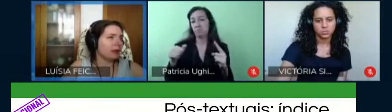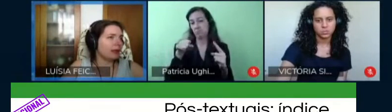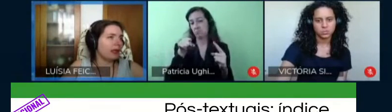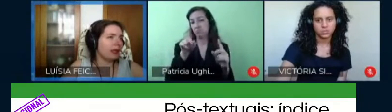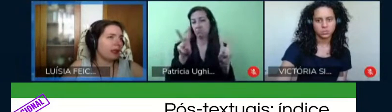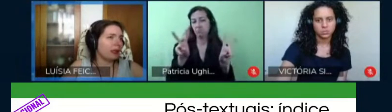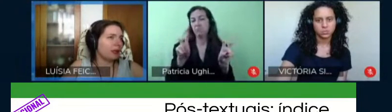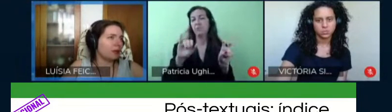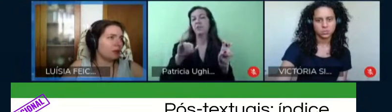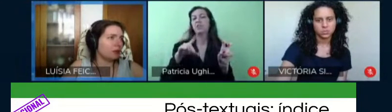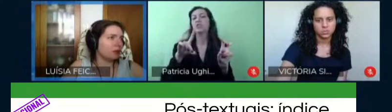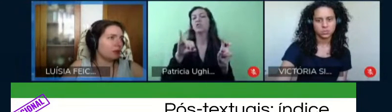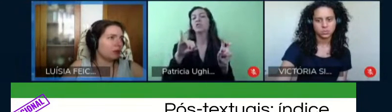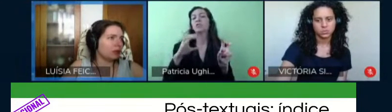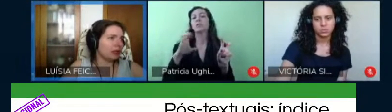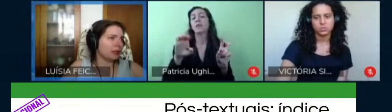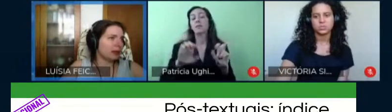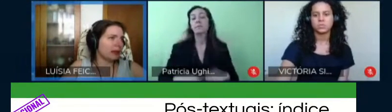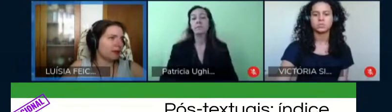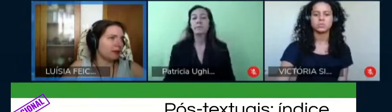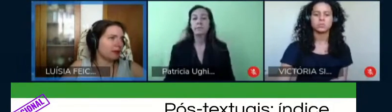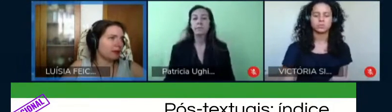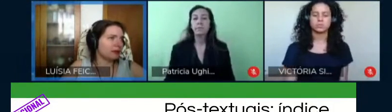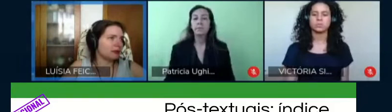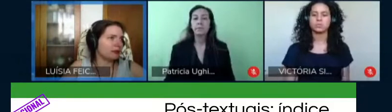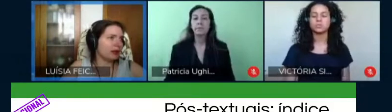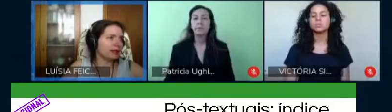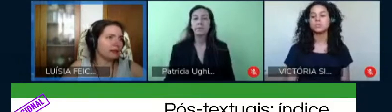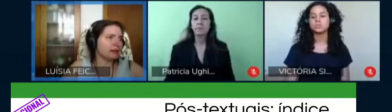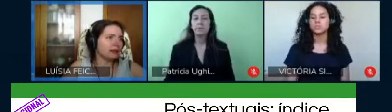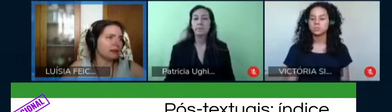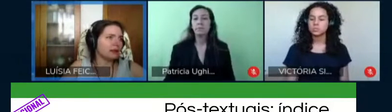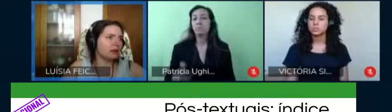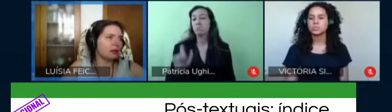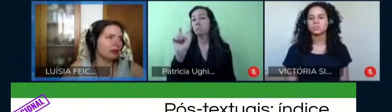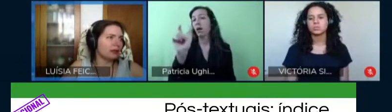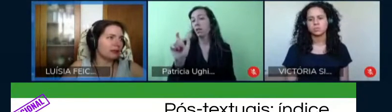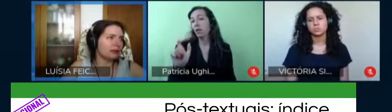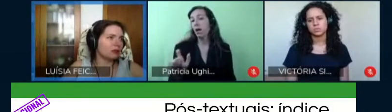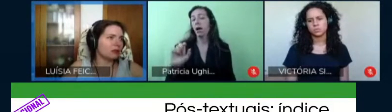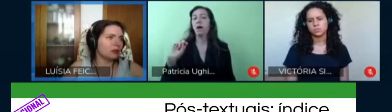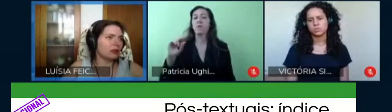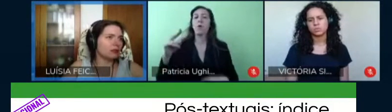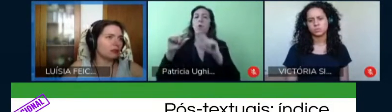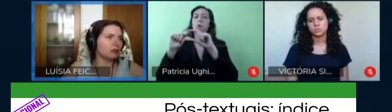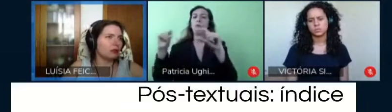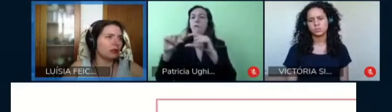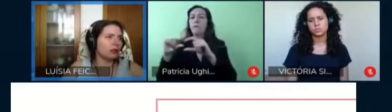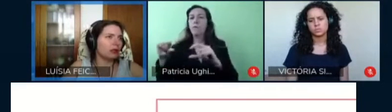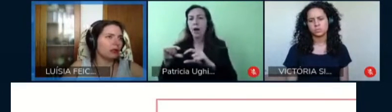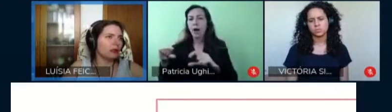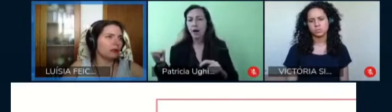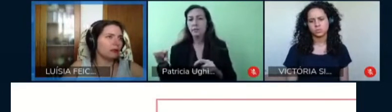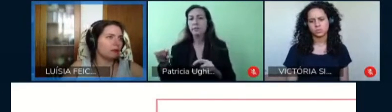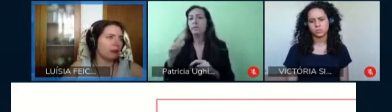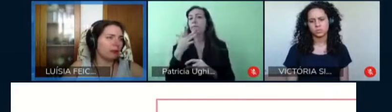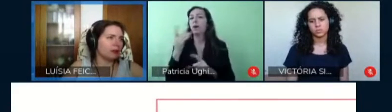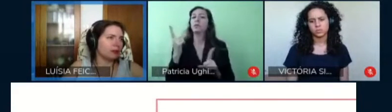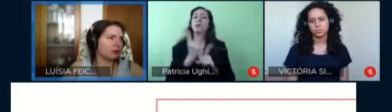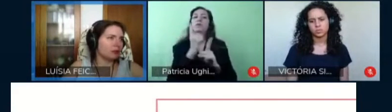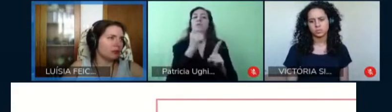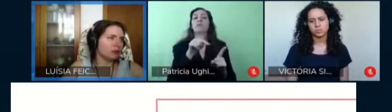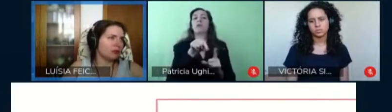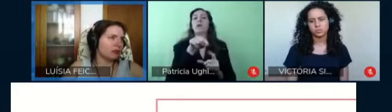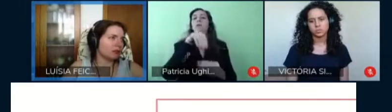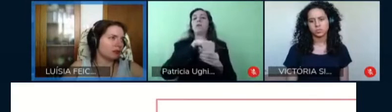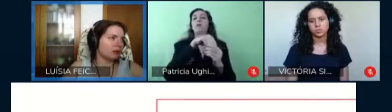E a ideia é que tu tenha as palavras ou frases e localiza dentro do texto a